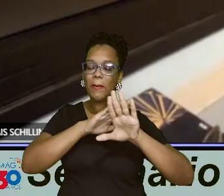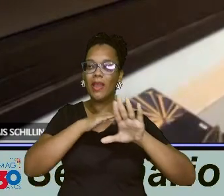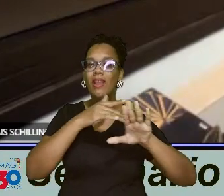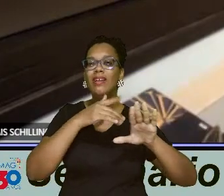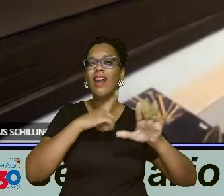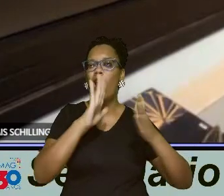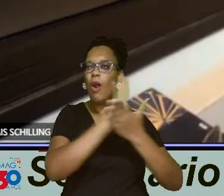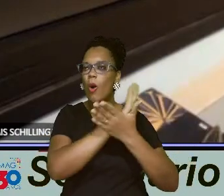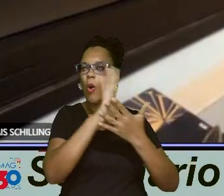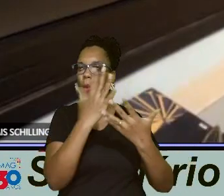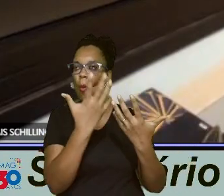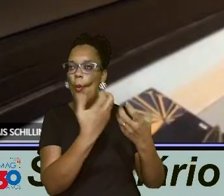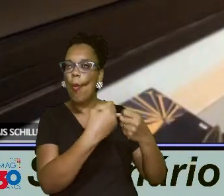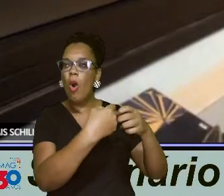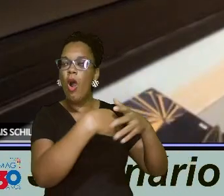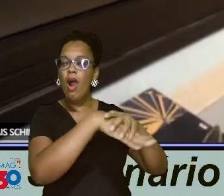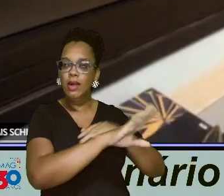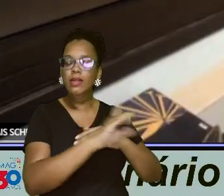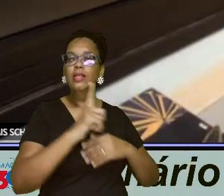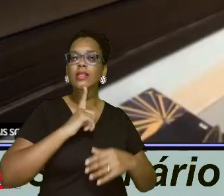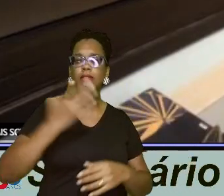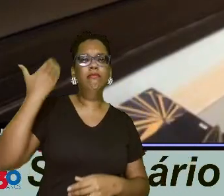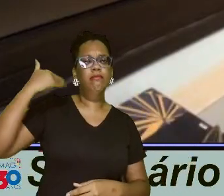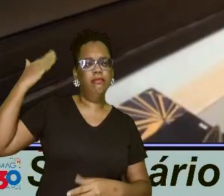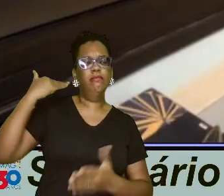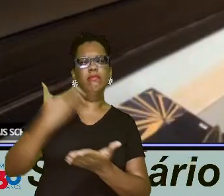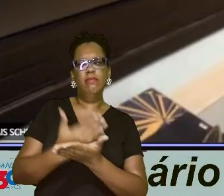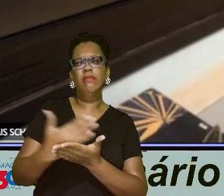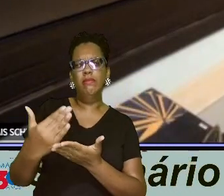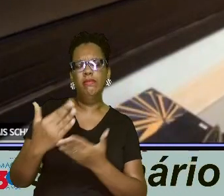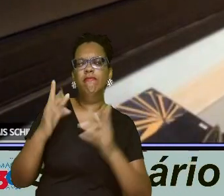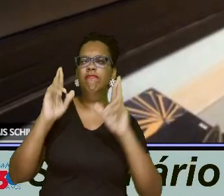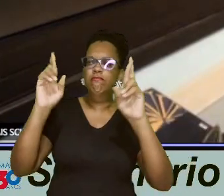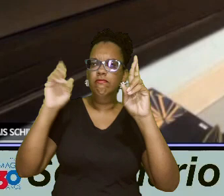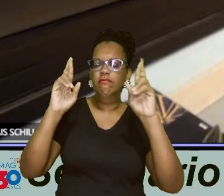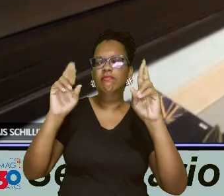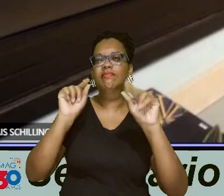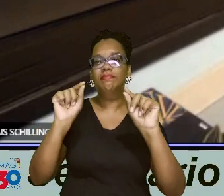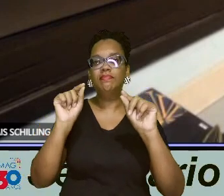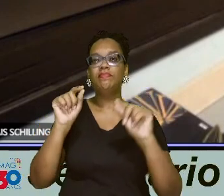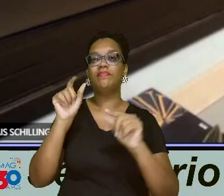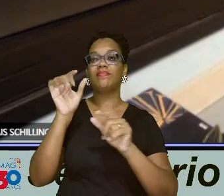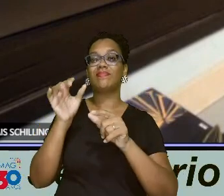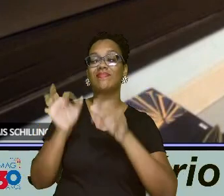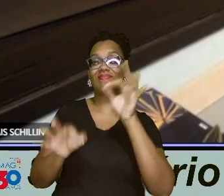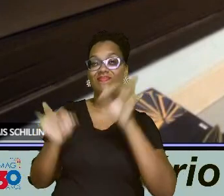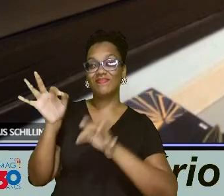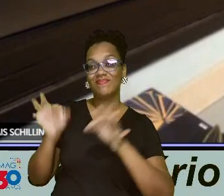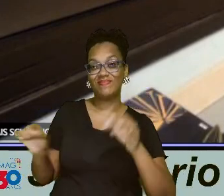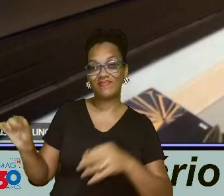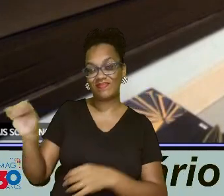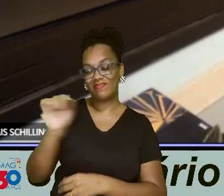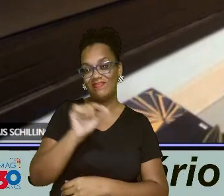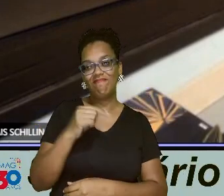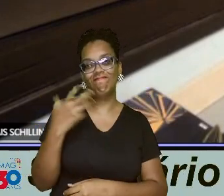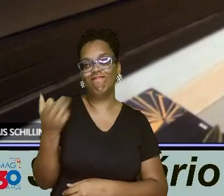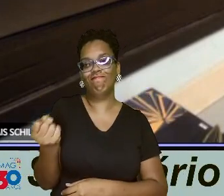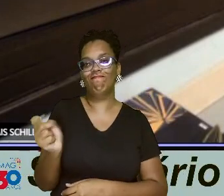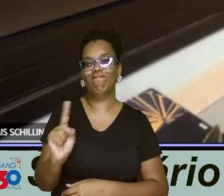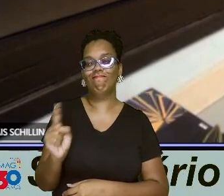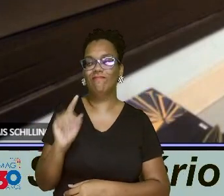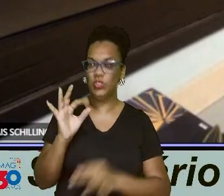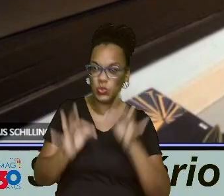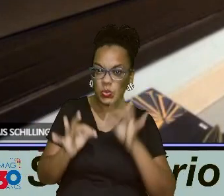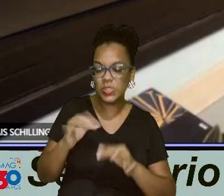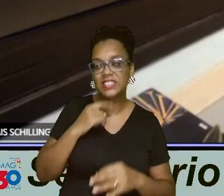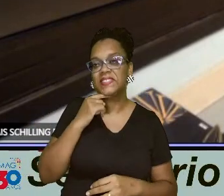determinados precedentes, porque havia no início, nós sabemos, aquela expectativa de que os magistrados não iam se conformar. O juiz não ia